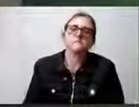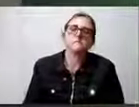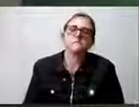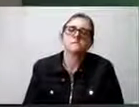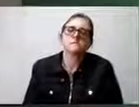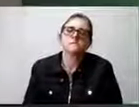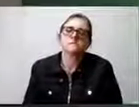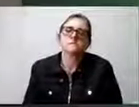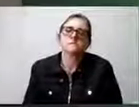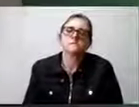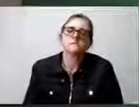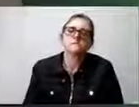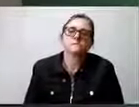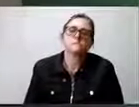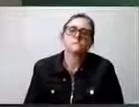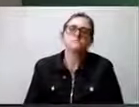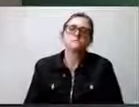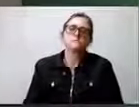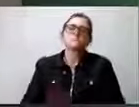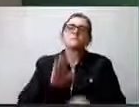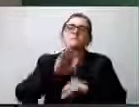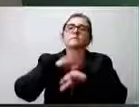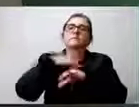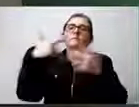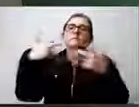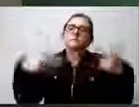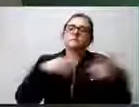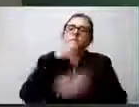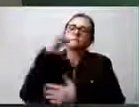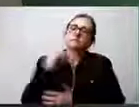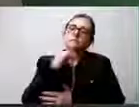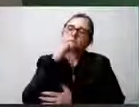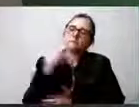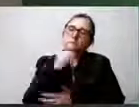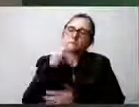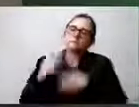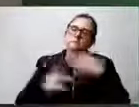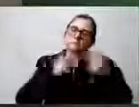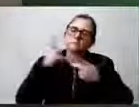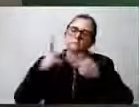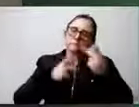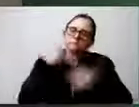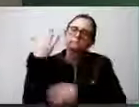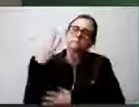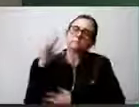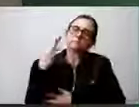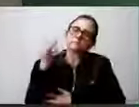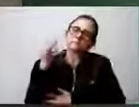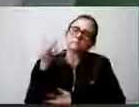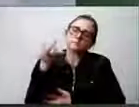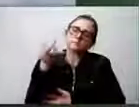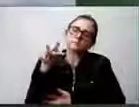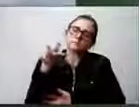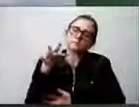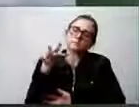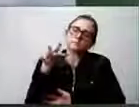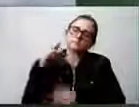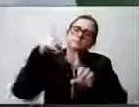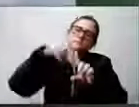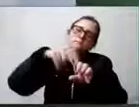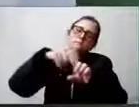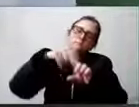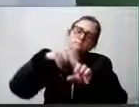Eu acrescentaria uma coisa que acho que é muito importante, né, no âmbito da dor, que se trata do tipo de intervenção.